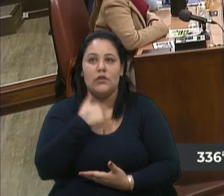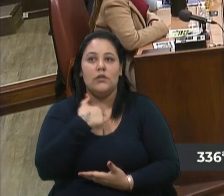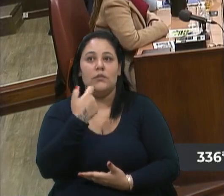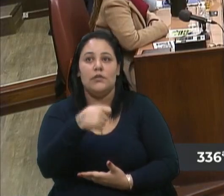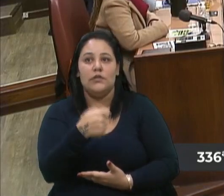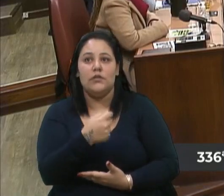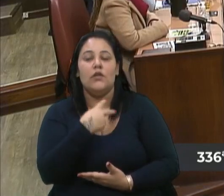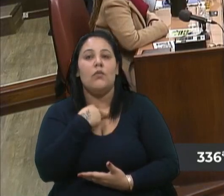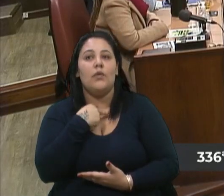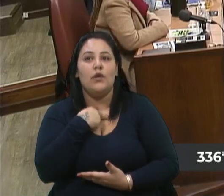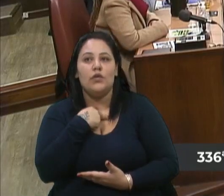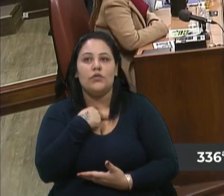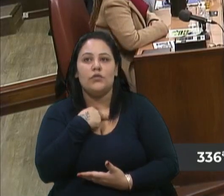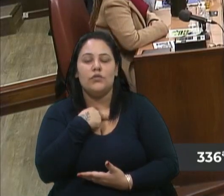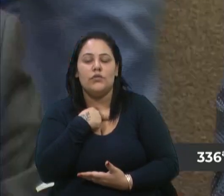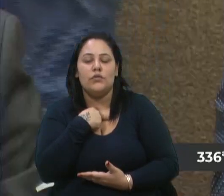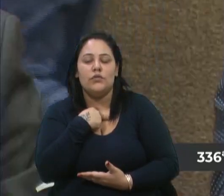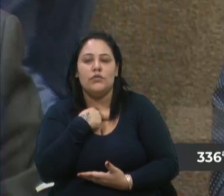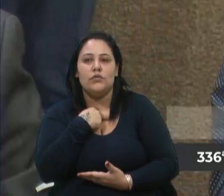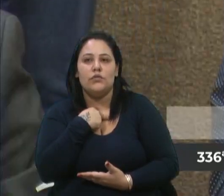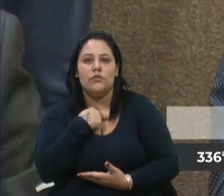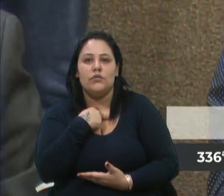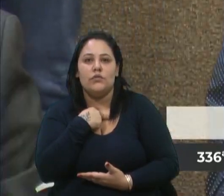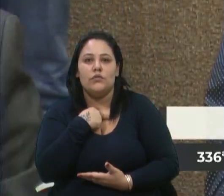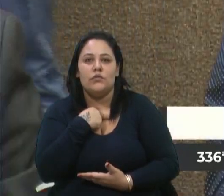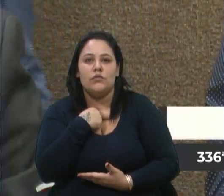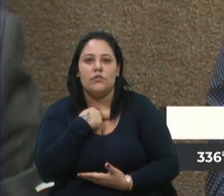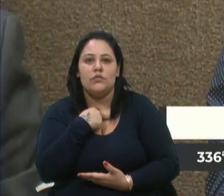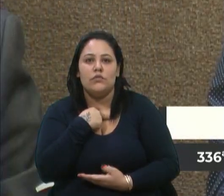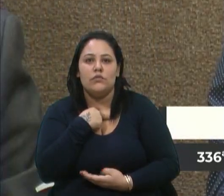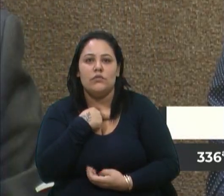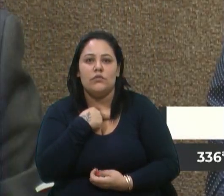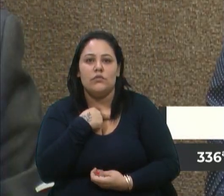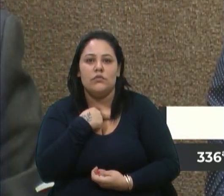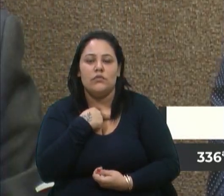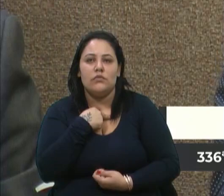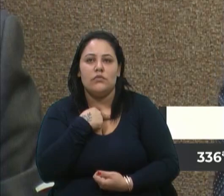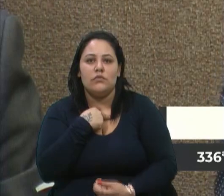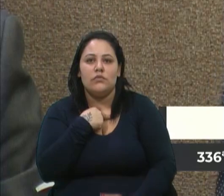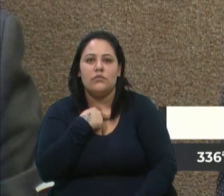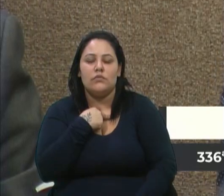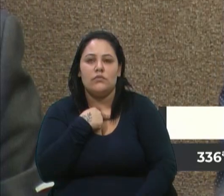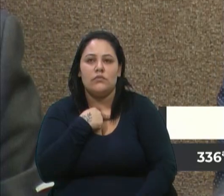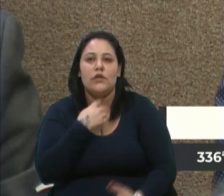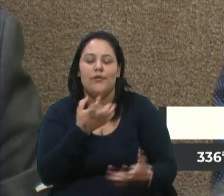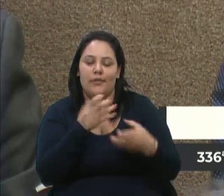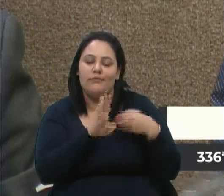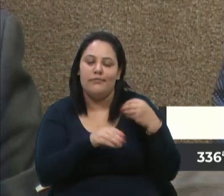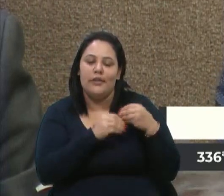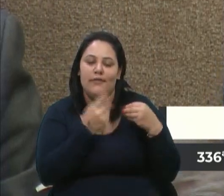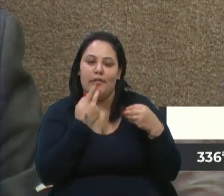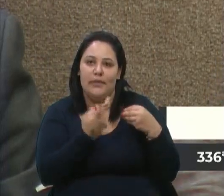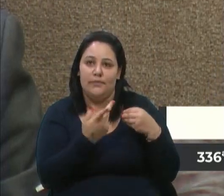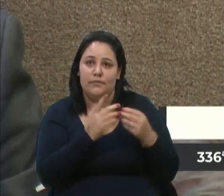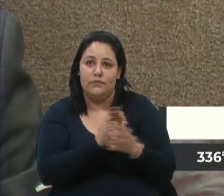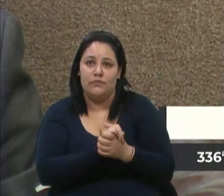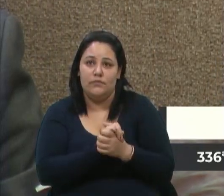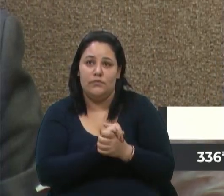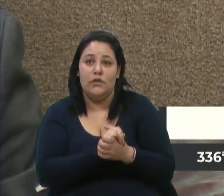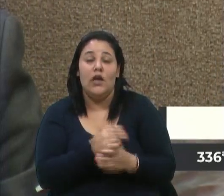Eu não posso me furtar de não fazer essa colocação. A situação, e eu vou falar de